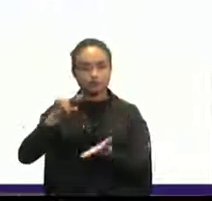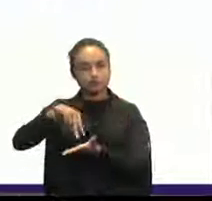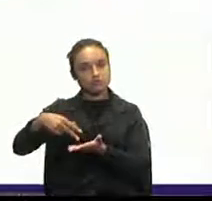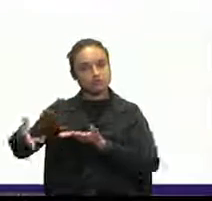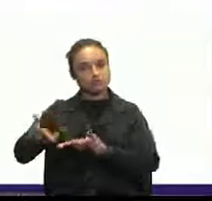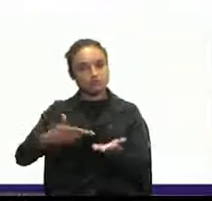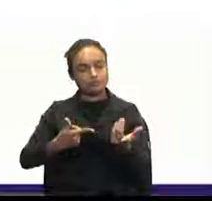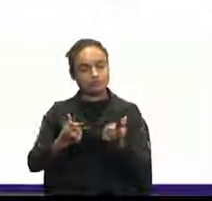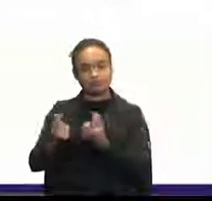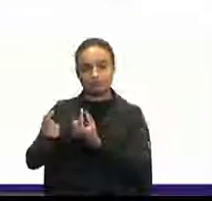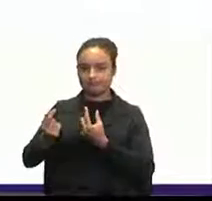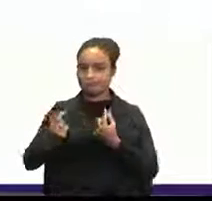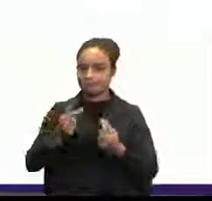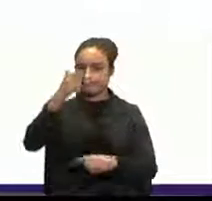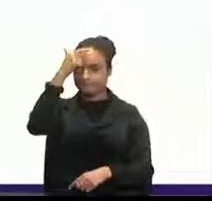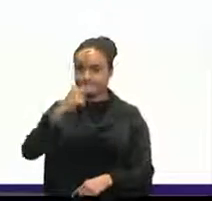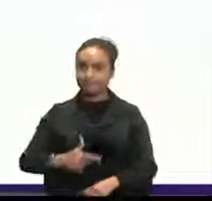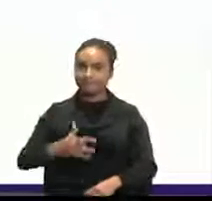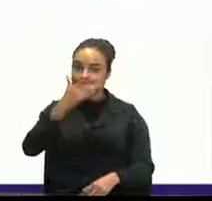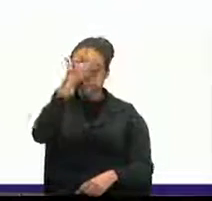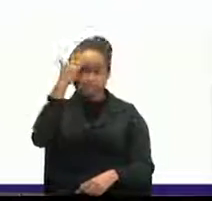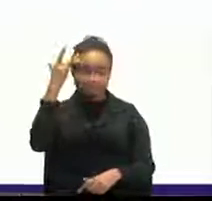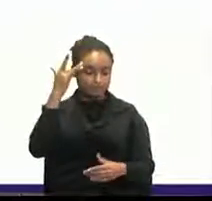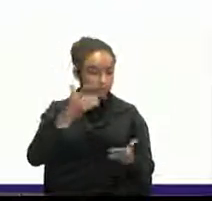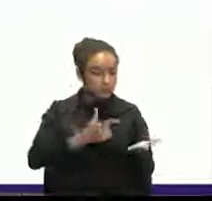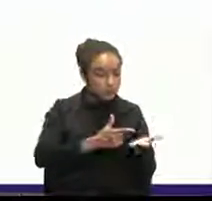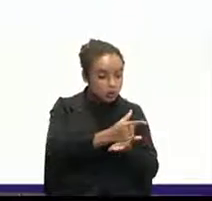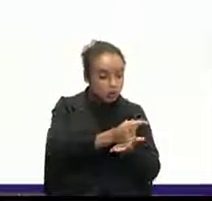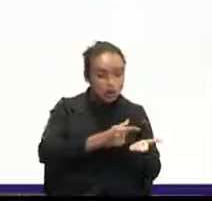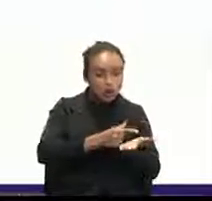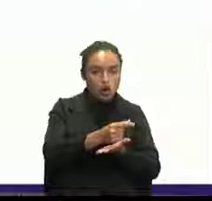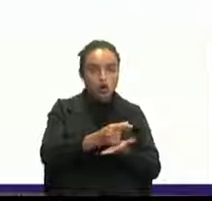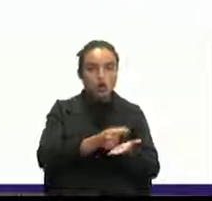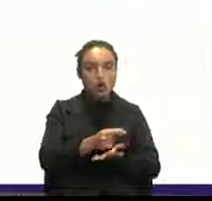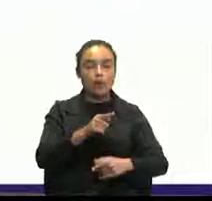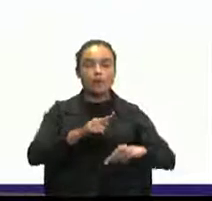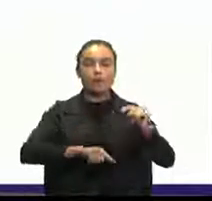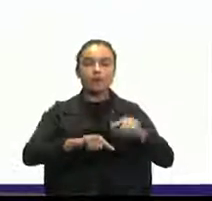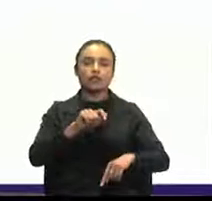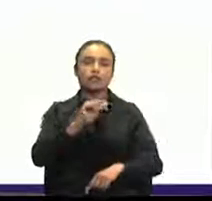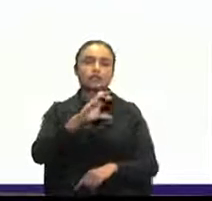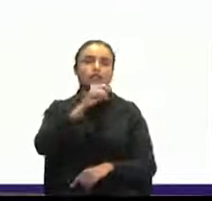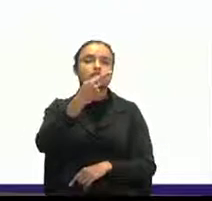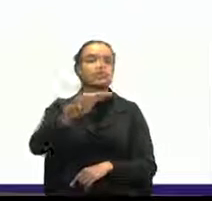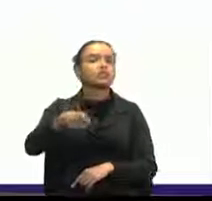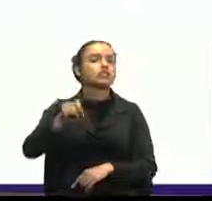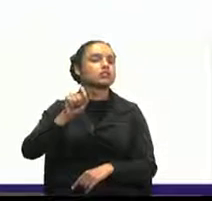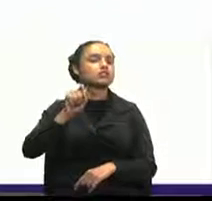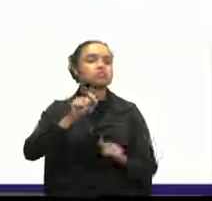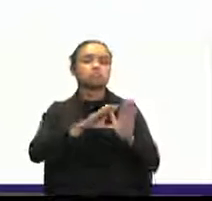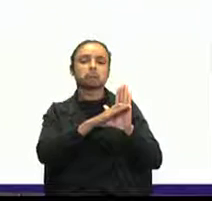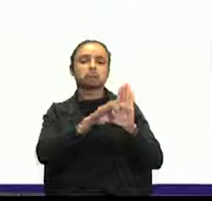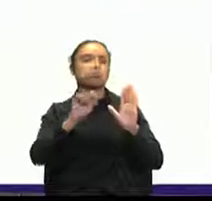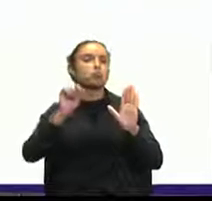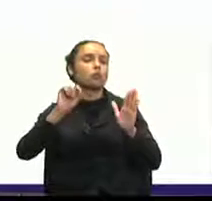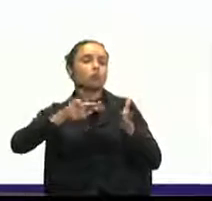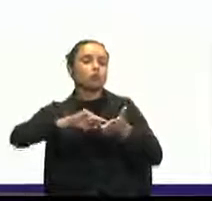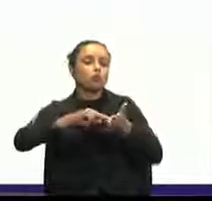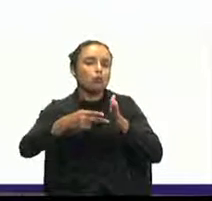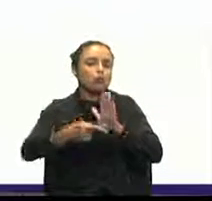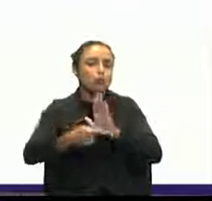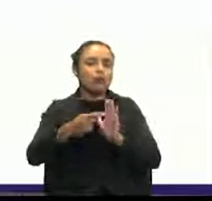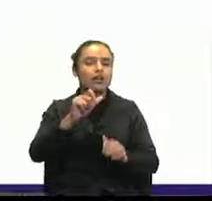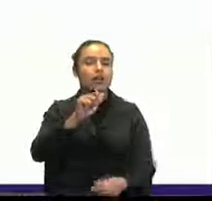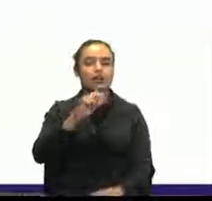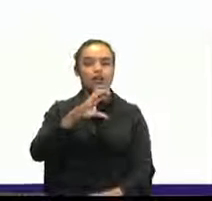para aquilo que eu adquiri muito bem já que se fala tanto de ações é o conselho de ações é importante que você entenda